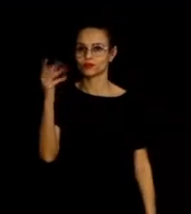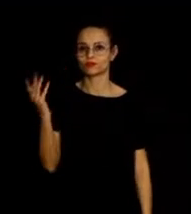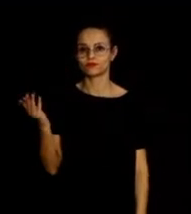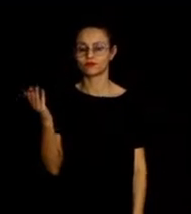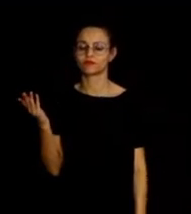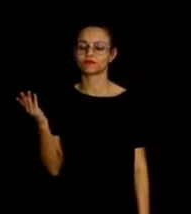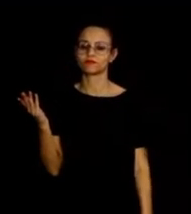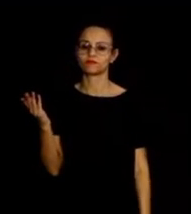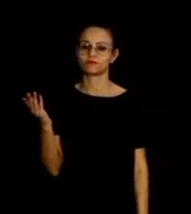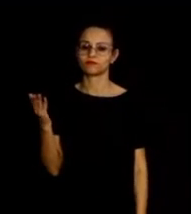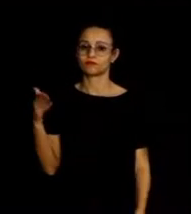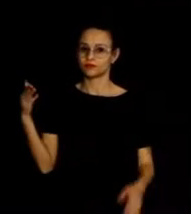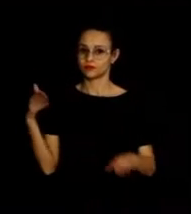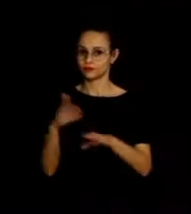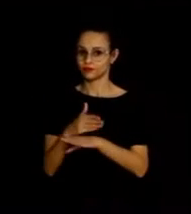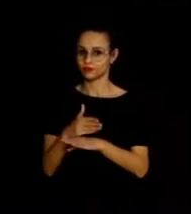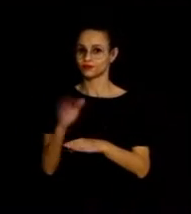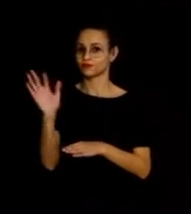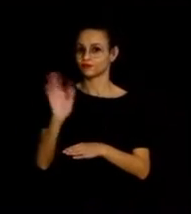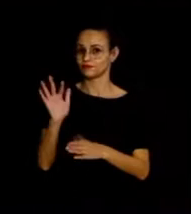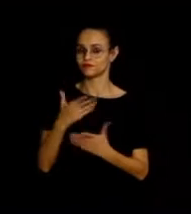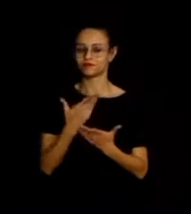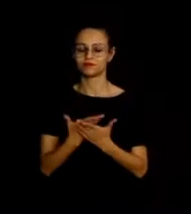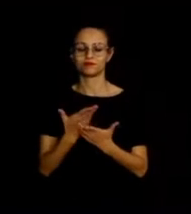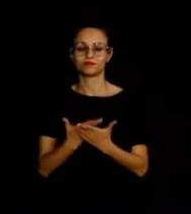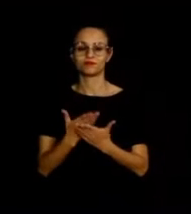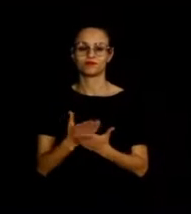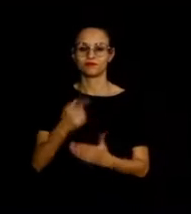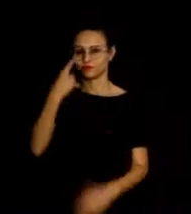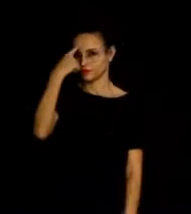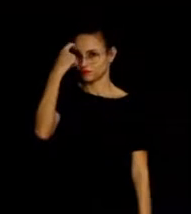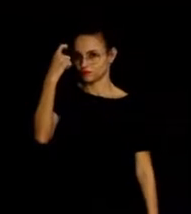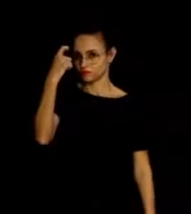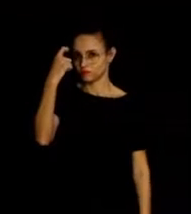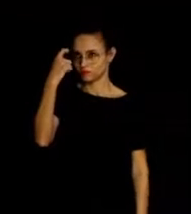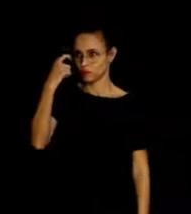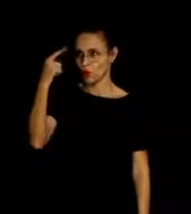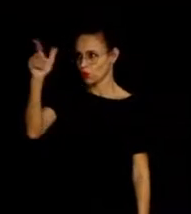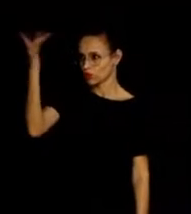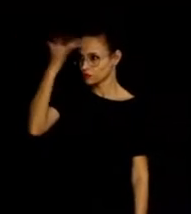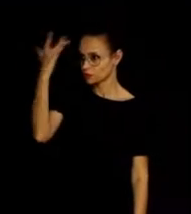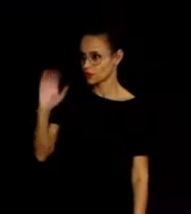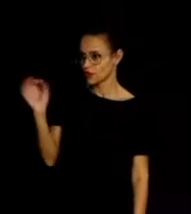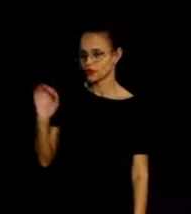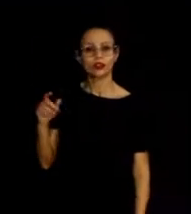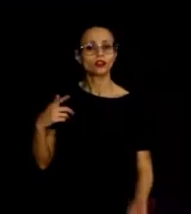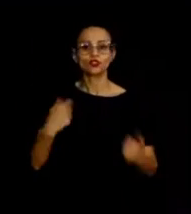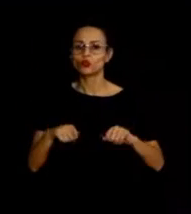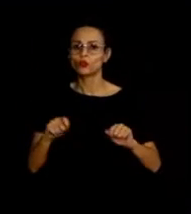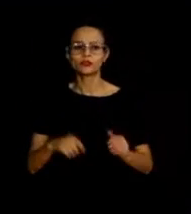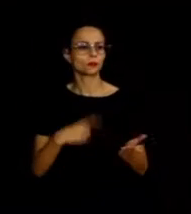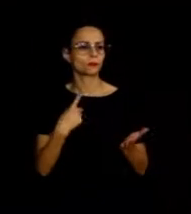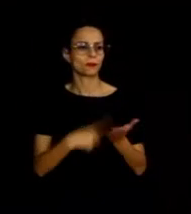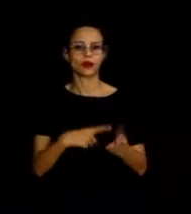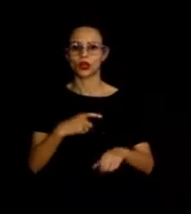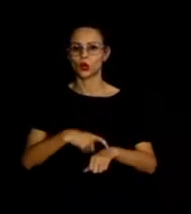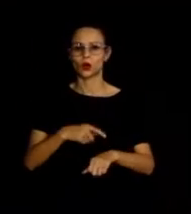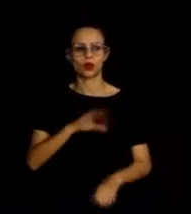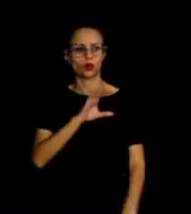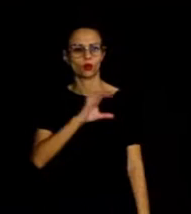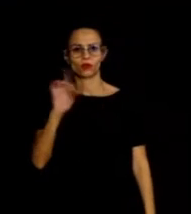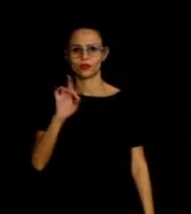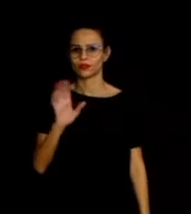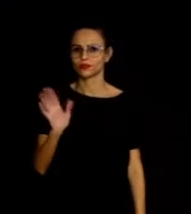repente entrar na faculdade e tiver uma ideia que ninguém teve não precisa nem marcar horário na